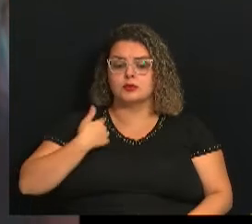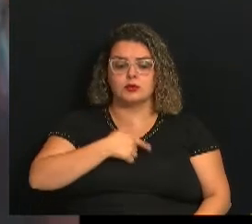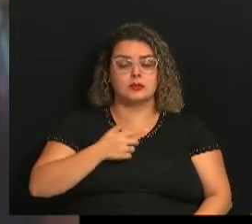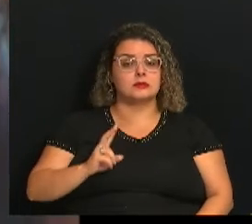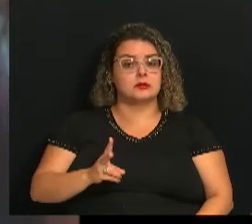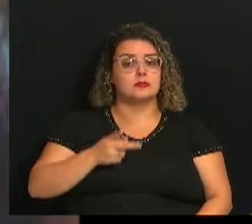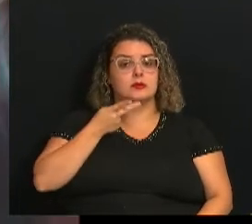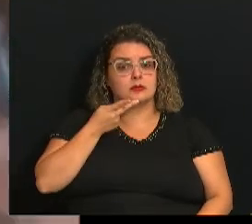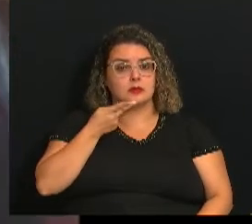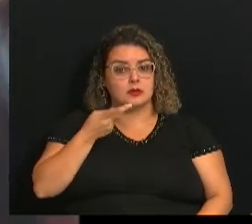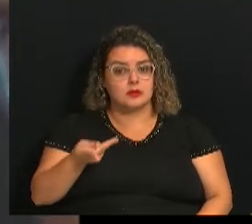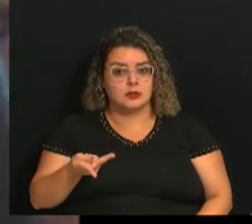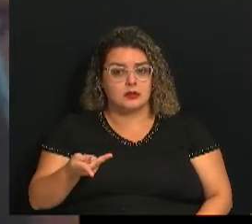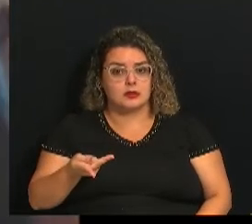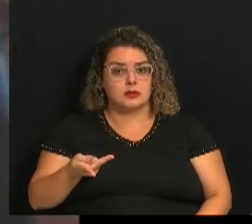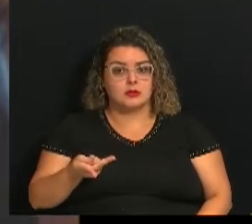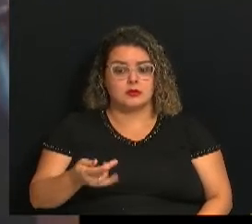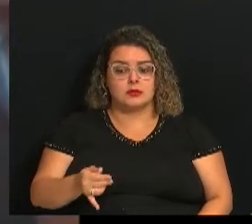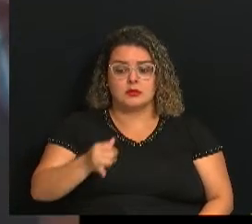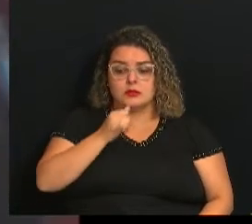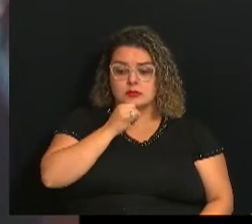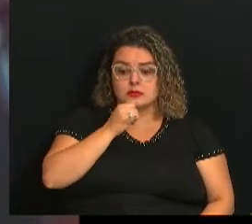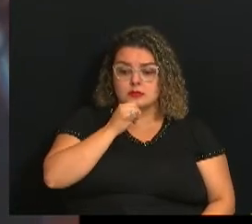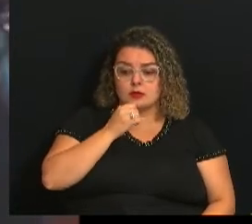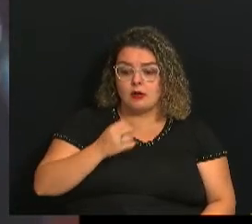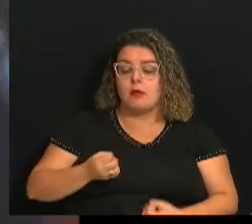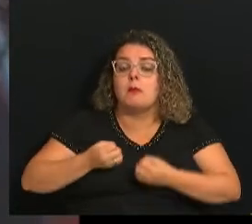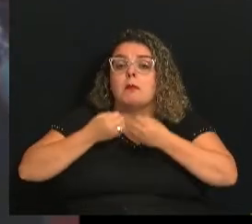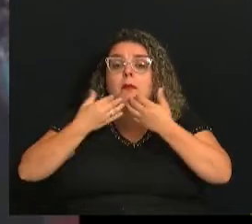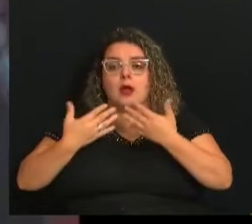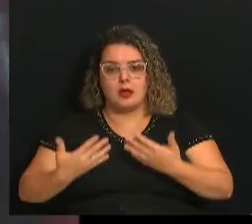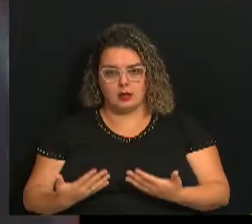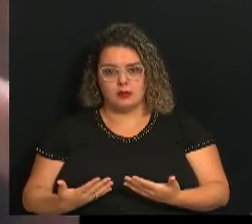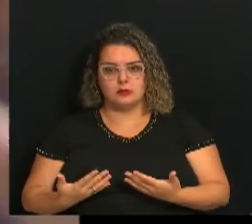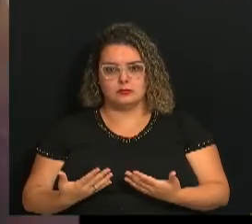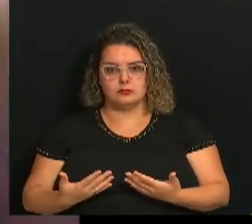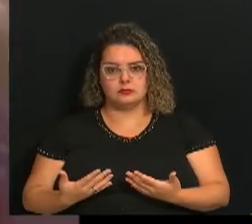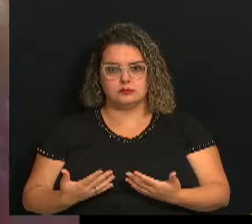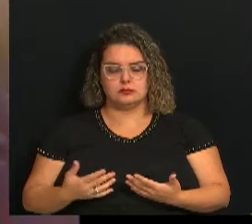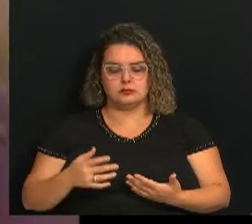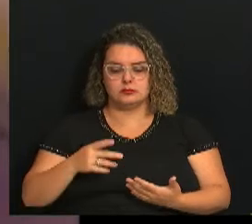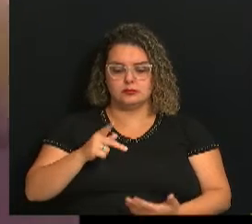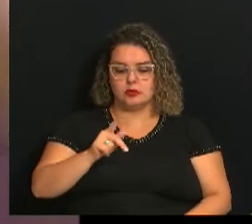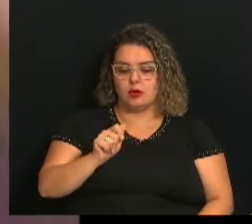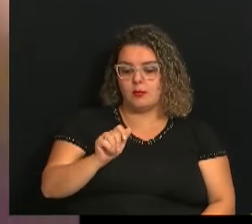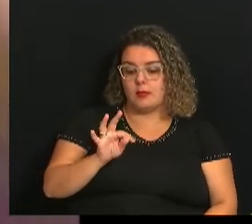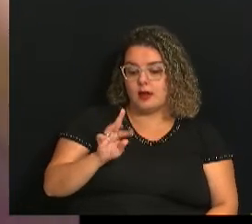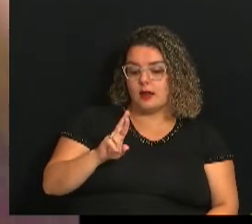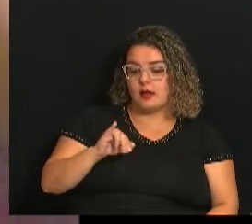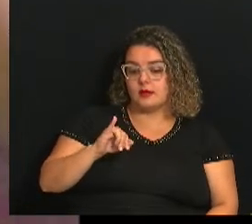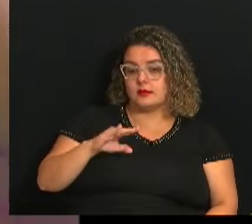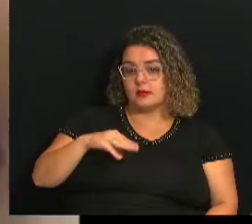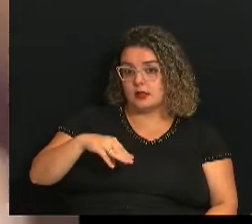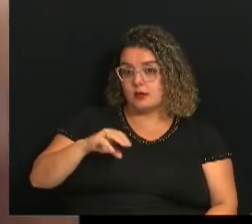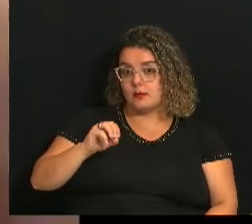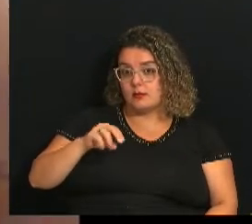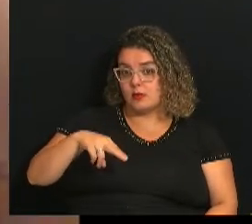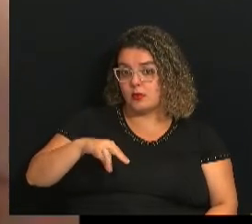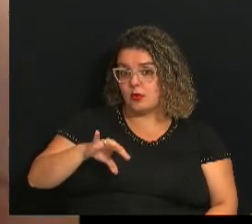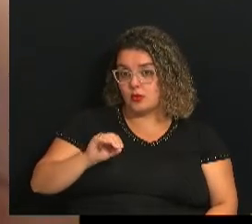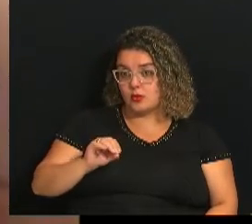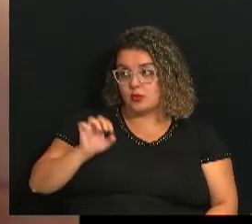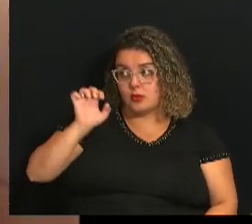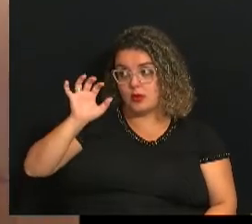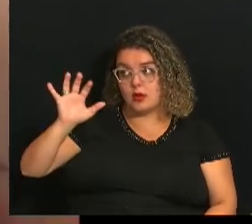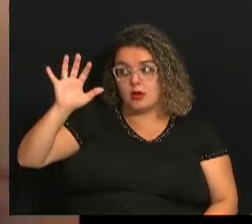exemplos muito bem-sucedidos de um patrimônio europeu que é preservado e